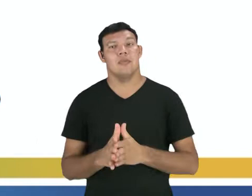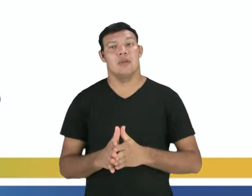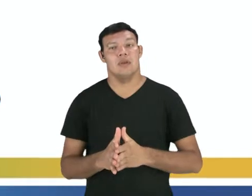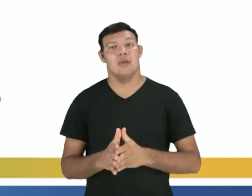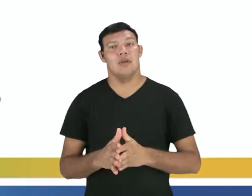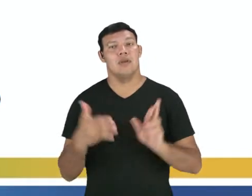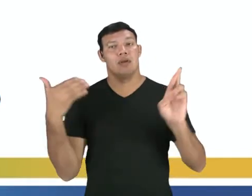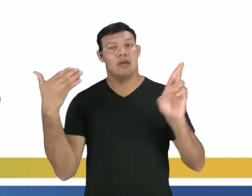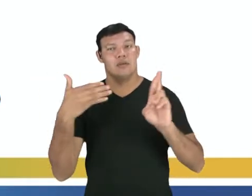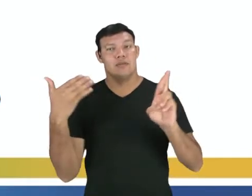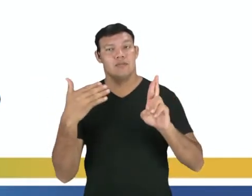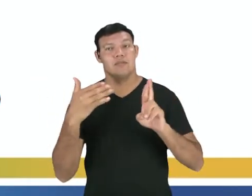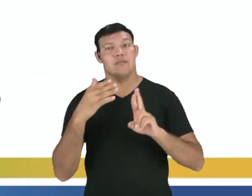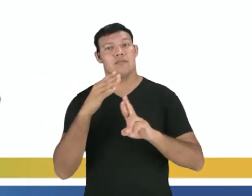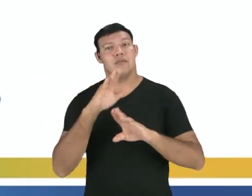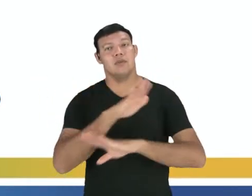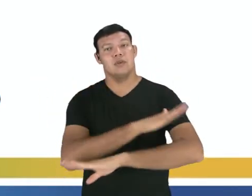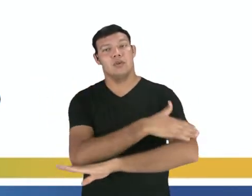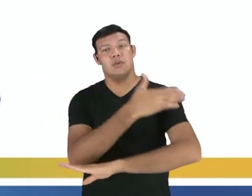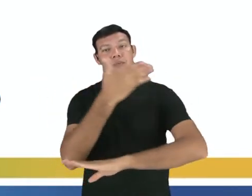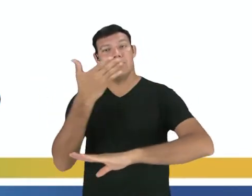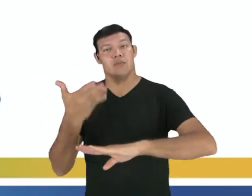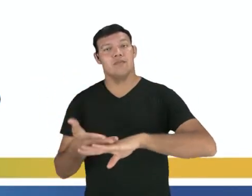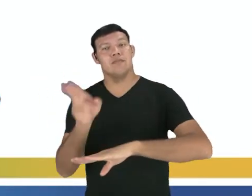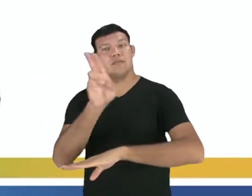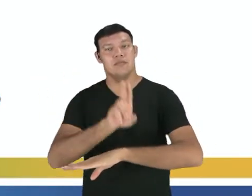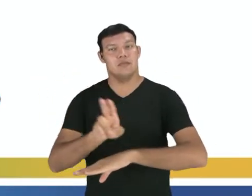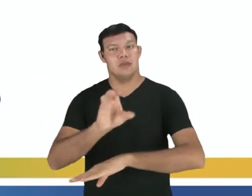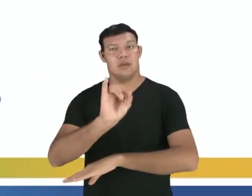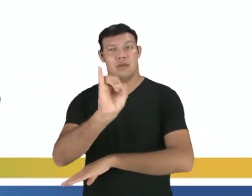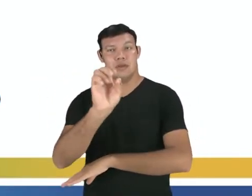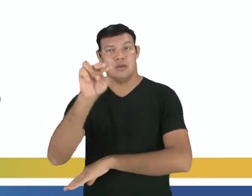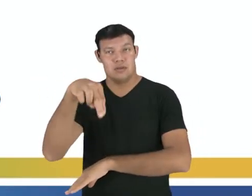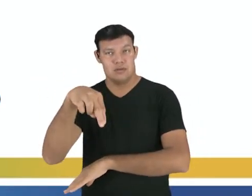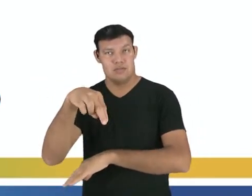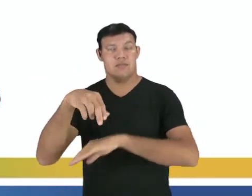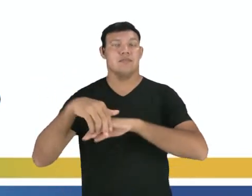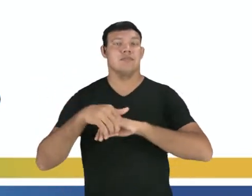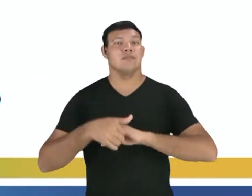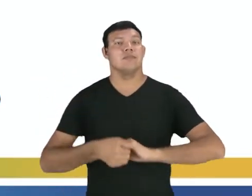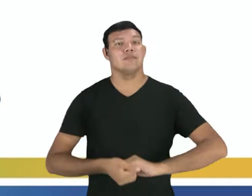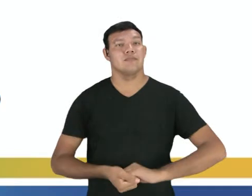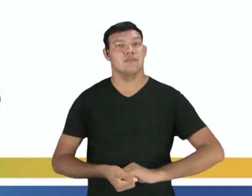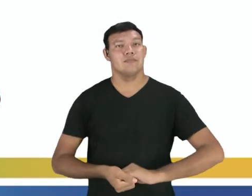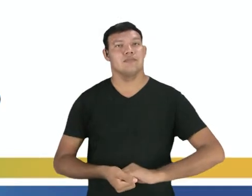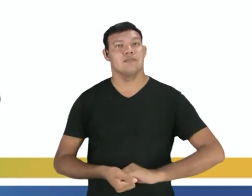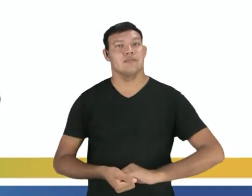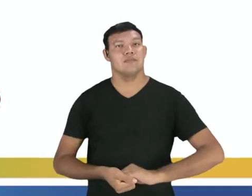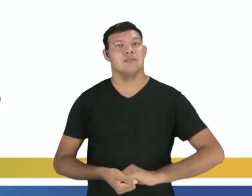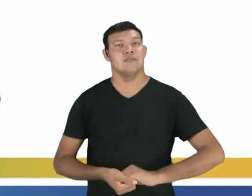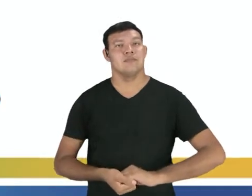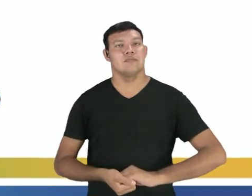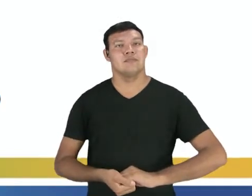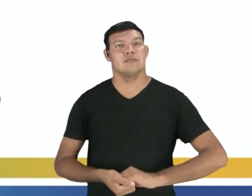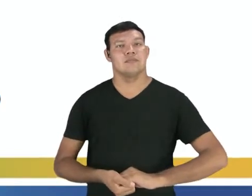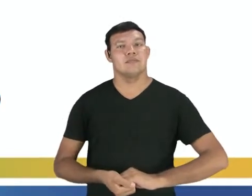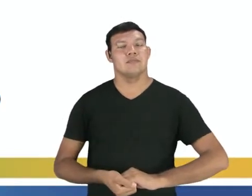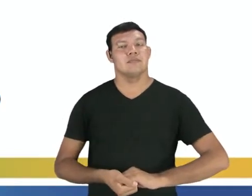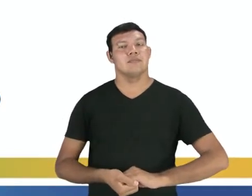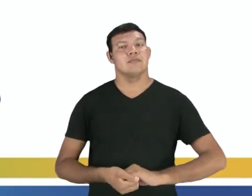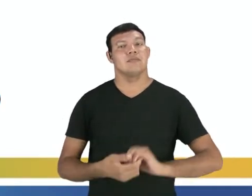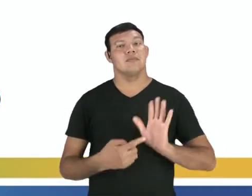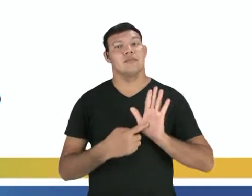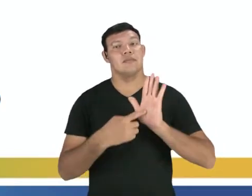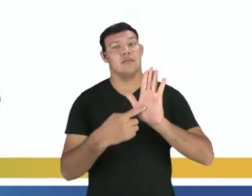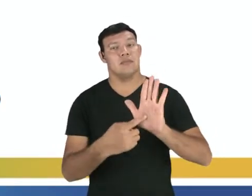referia a uma parte do dia à tarde e enviar ter um a parte também